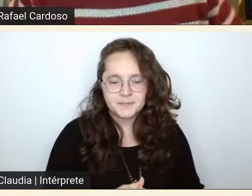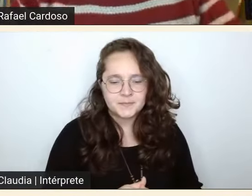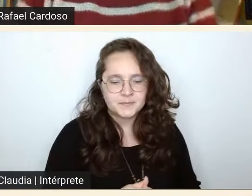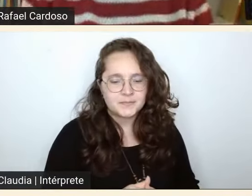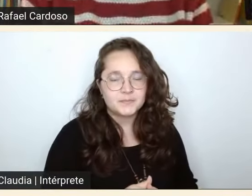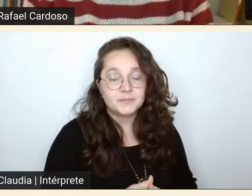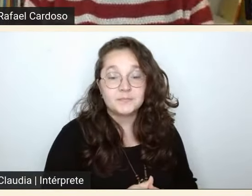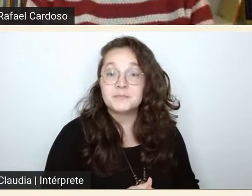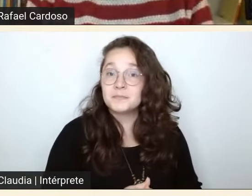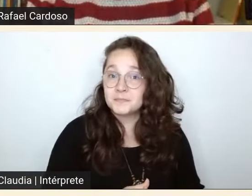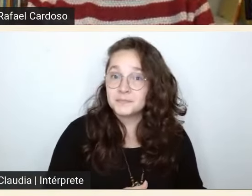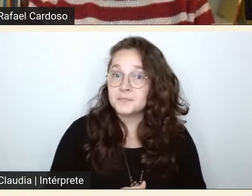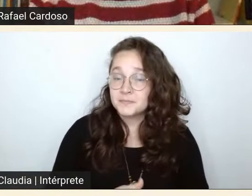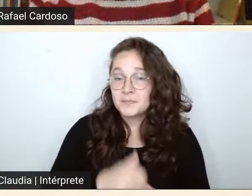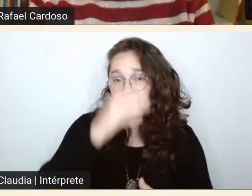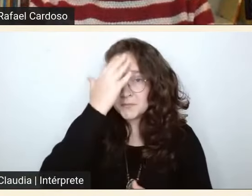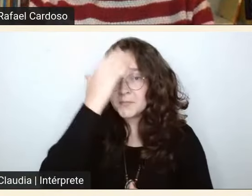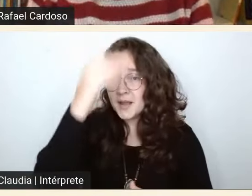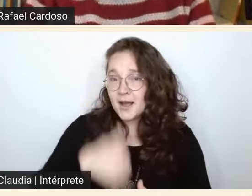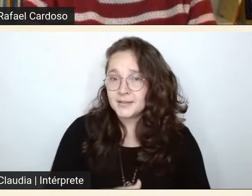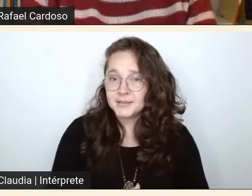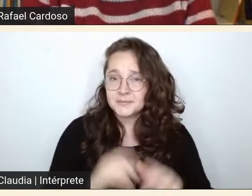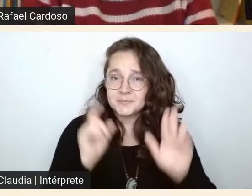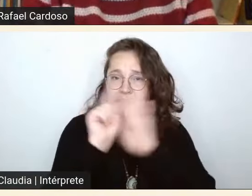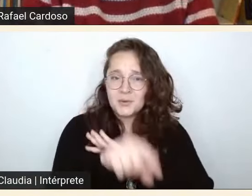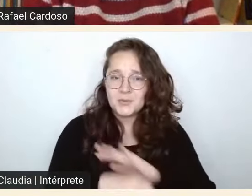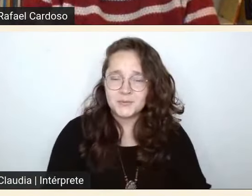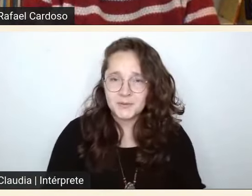Claro, obrigado pela pergunta, Fernanda.